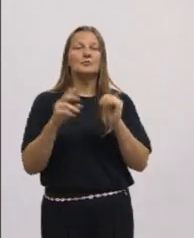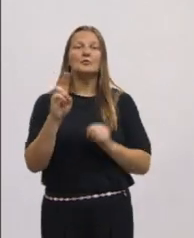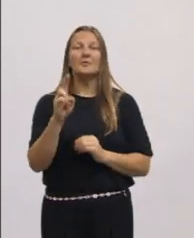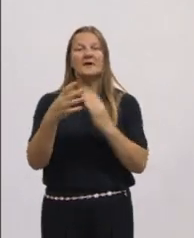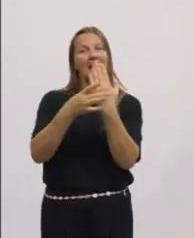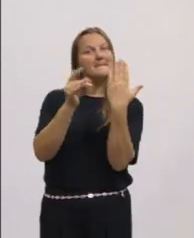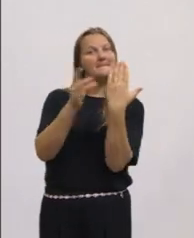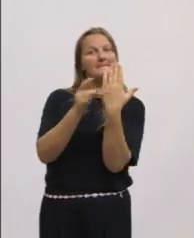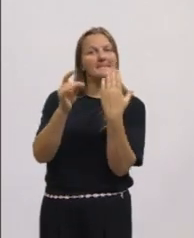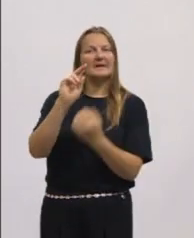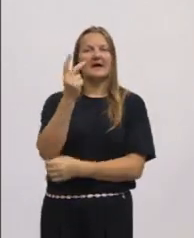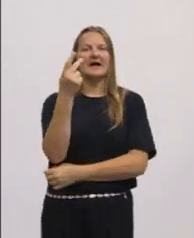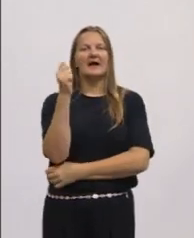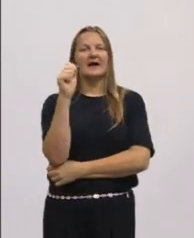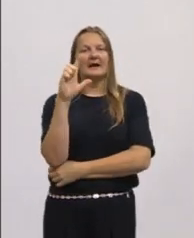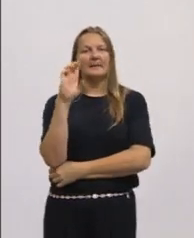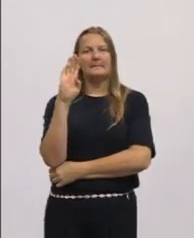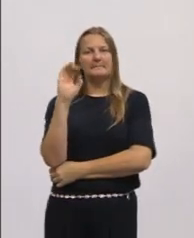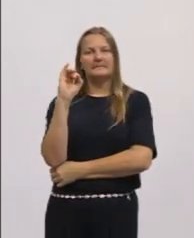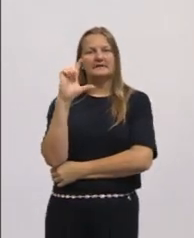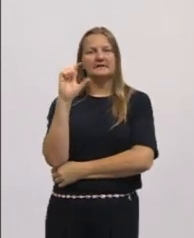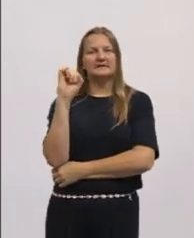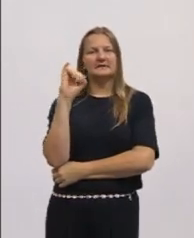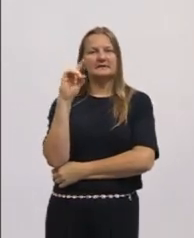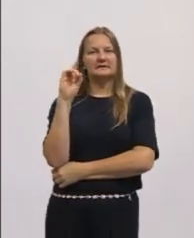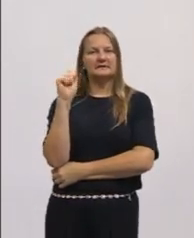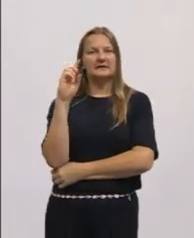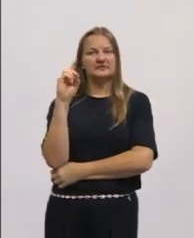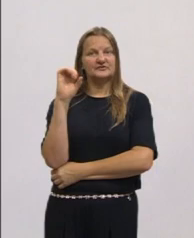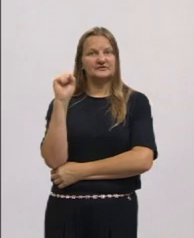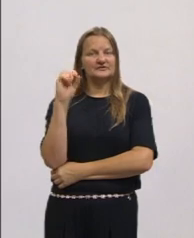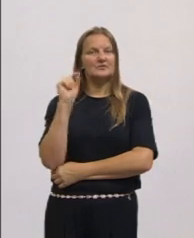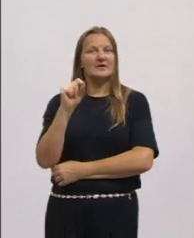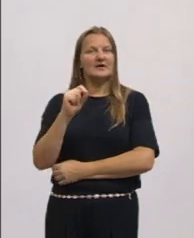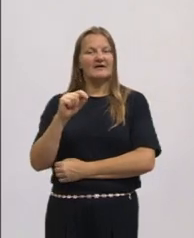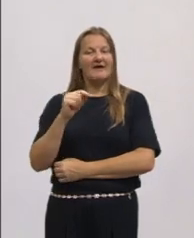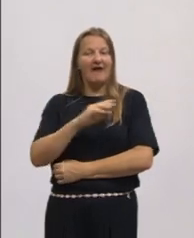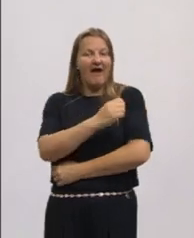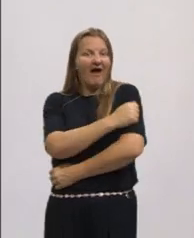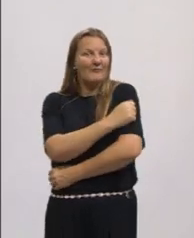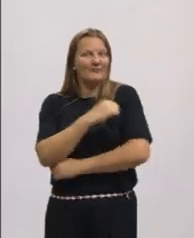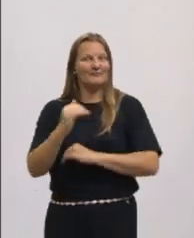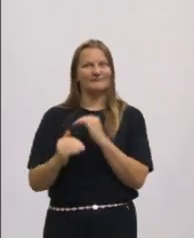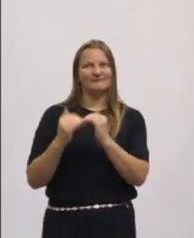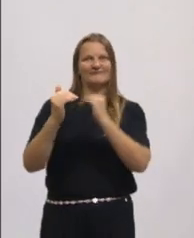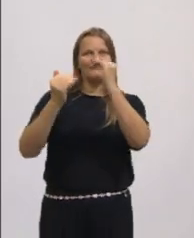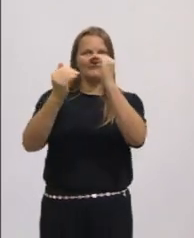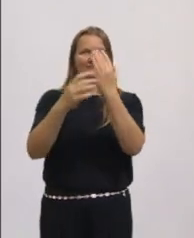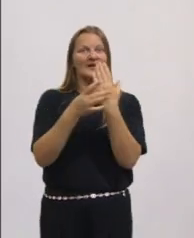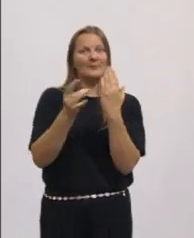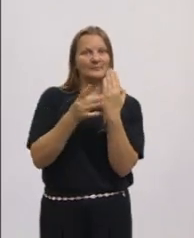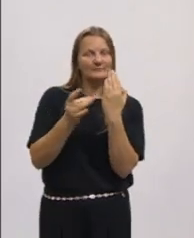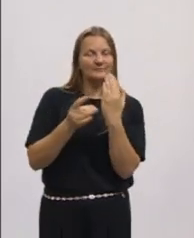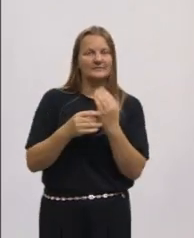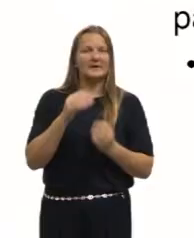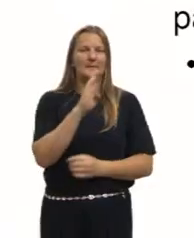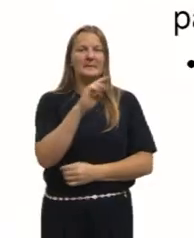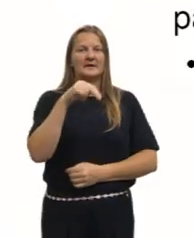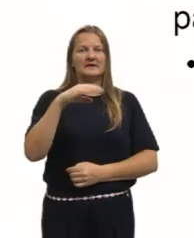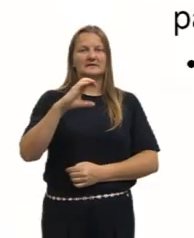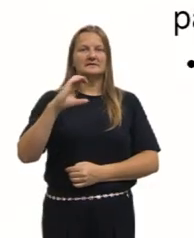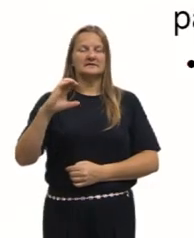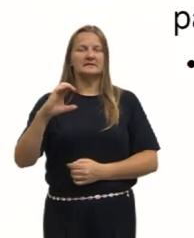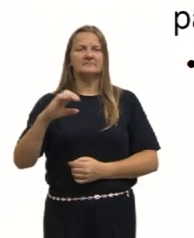Que tipo de habilidade a gente quer desenvolver nos alunos excelente ver a bncc na parte de humanas